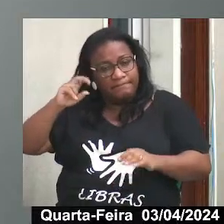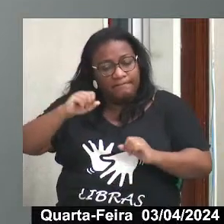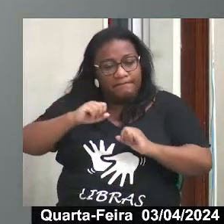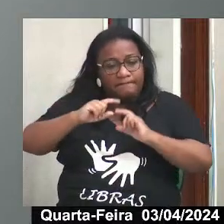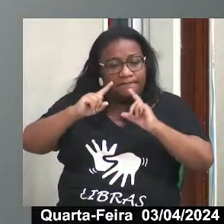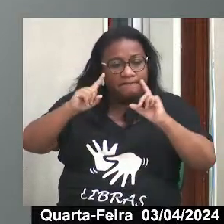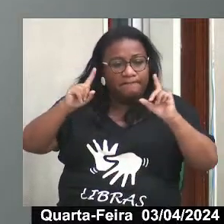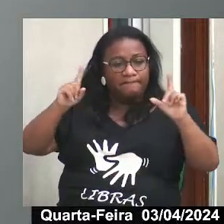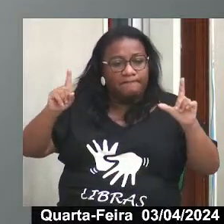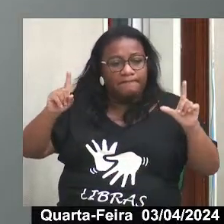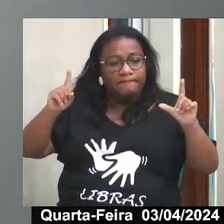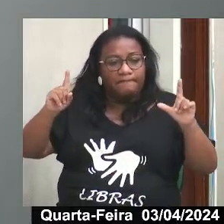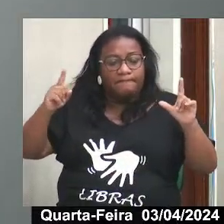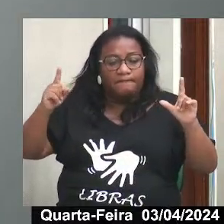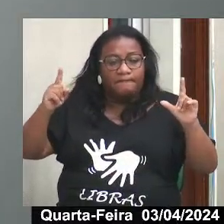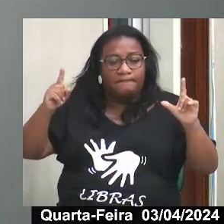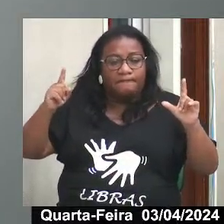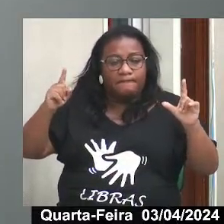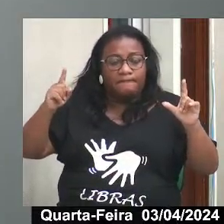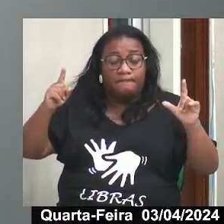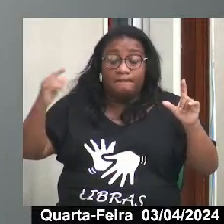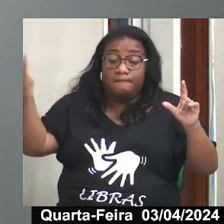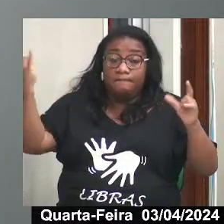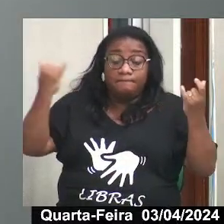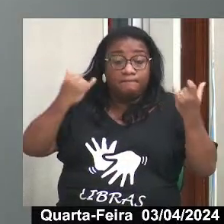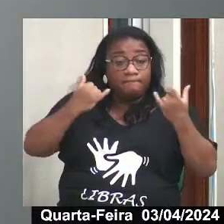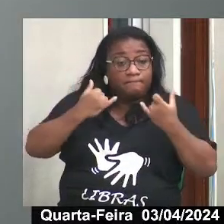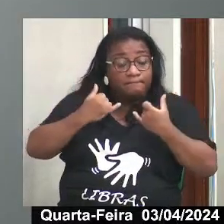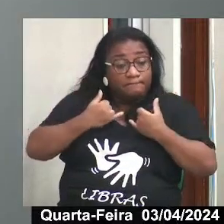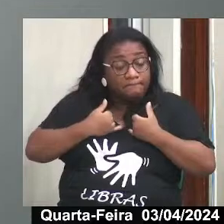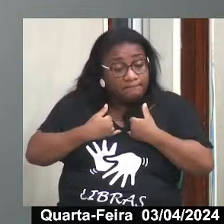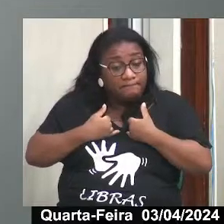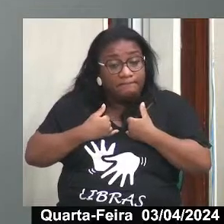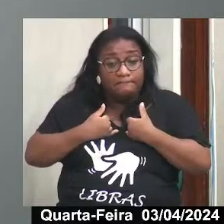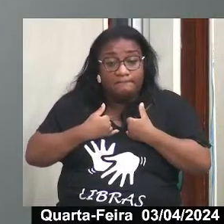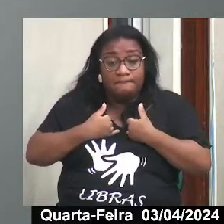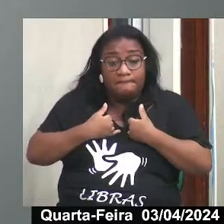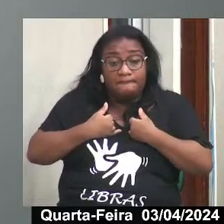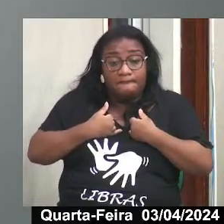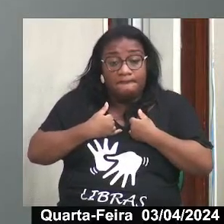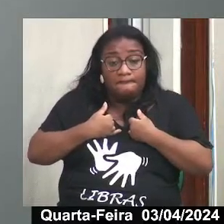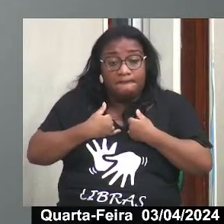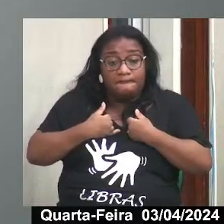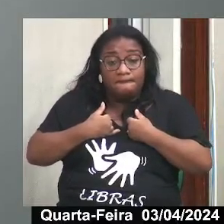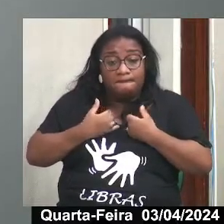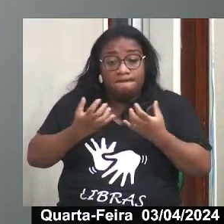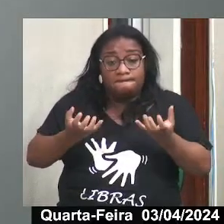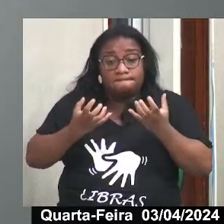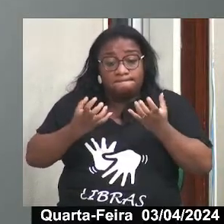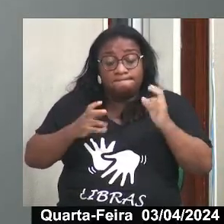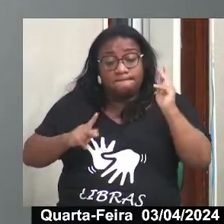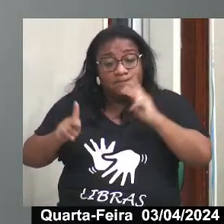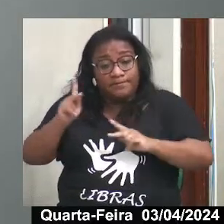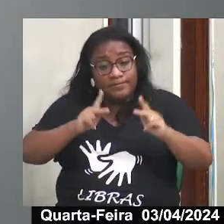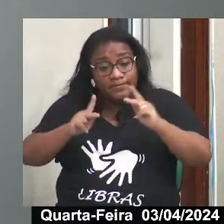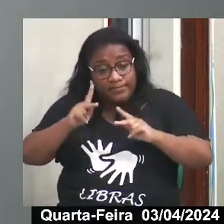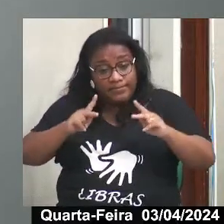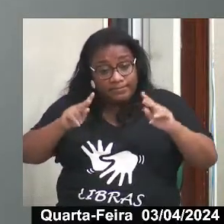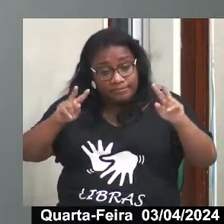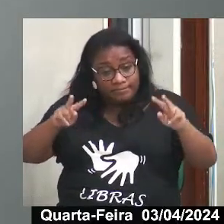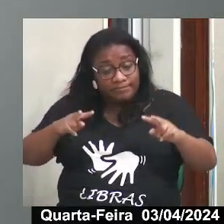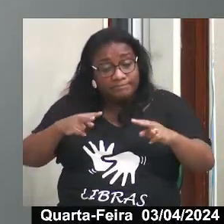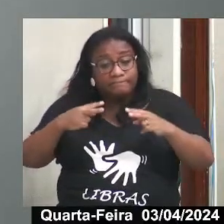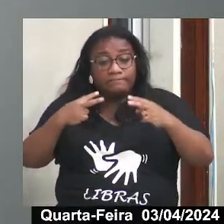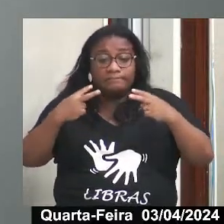acordado com uma excelente notícia para a nossa cidade, que eu quero que a população que nos